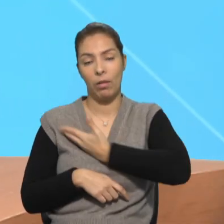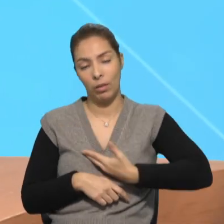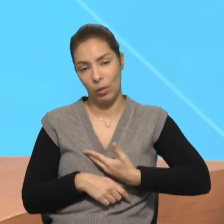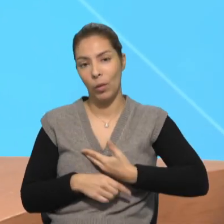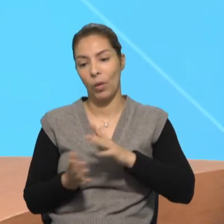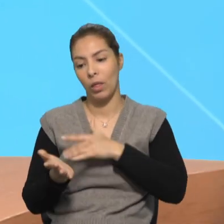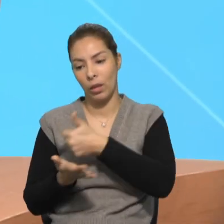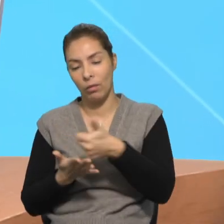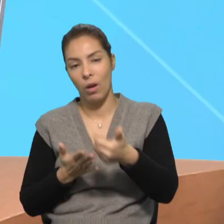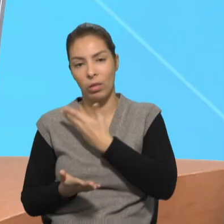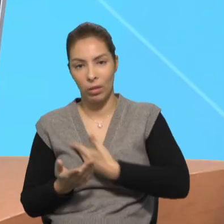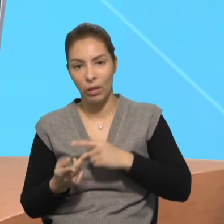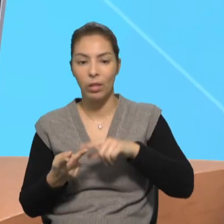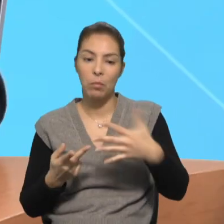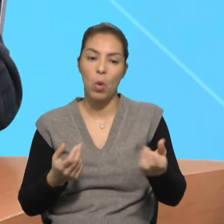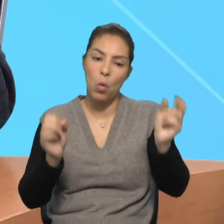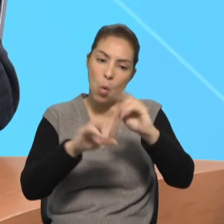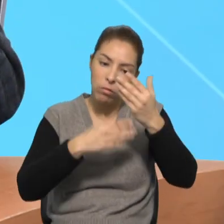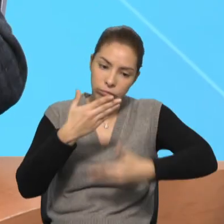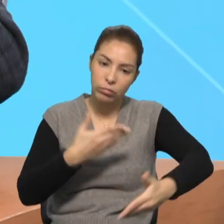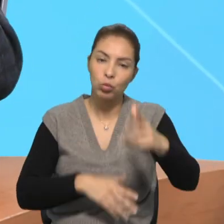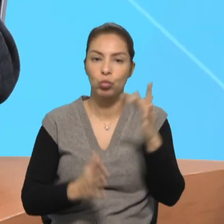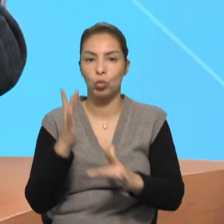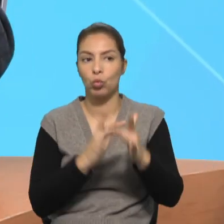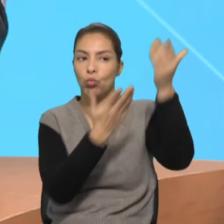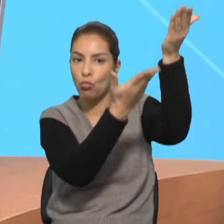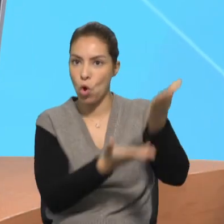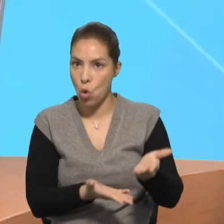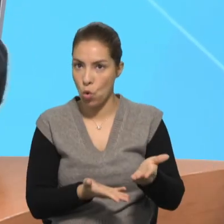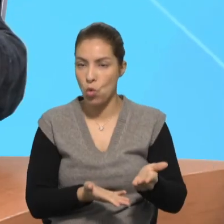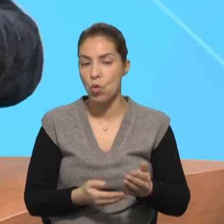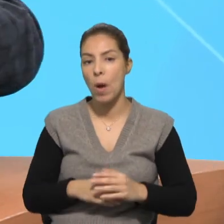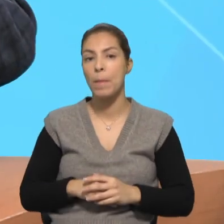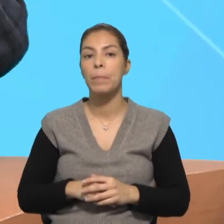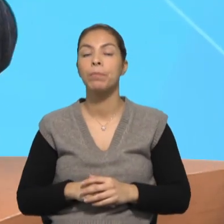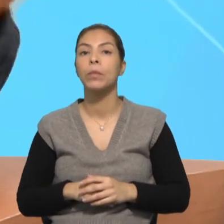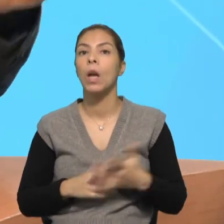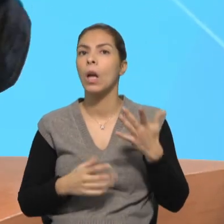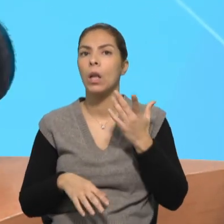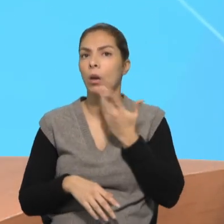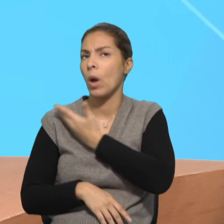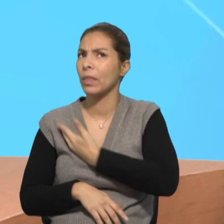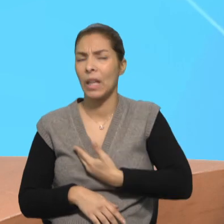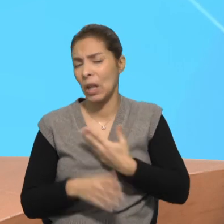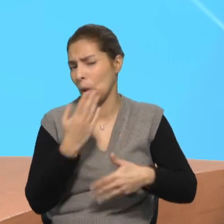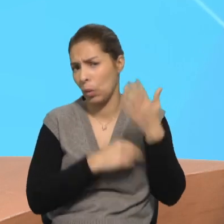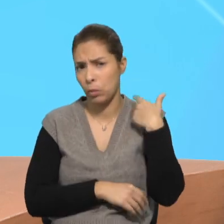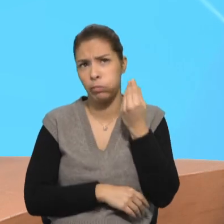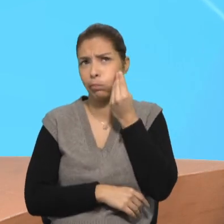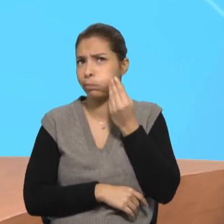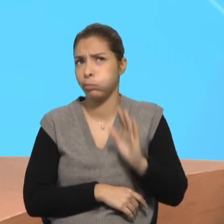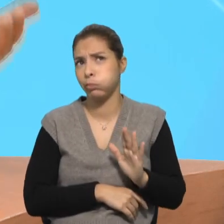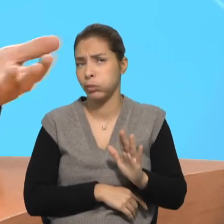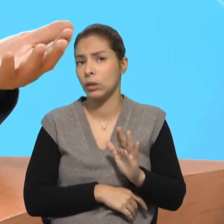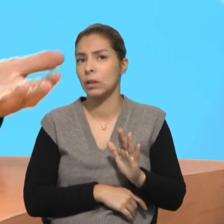que é Jesus Cristo. Isto um bocadinho na configuração dos grandes personagens da Antiguidade, que tinham sempre um